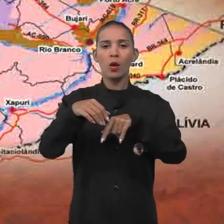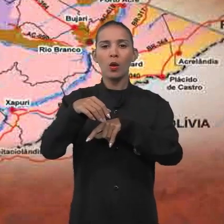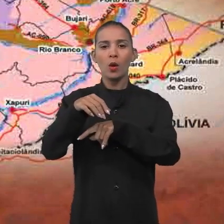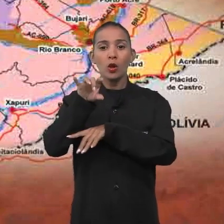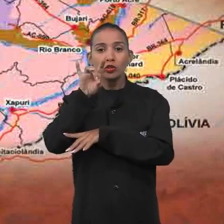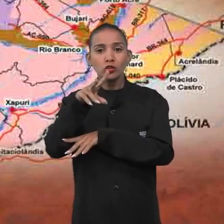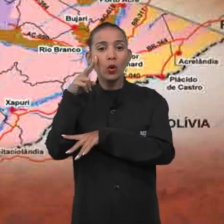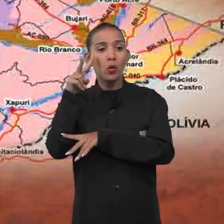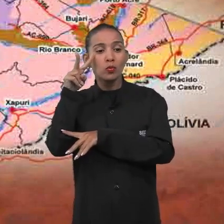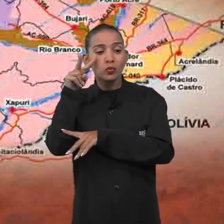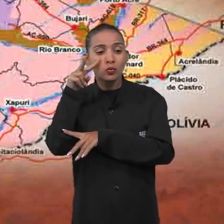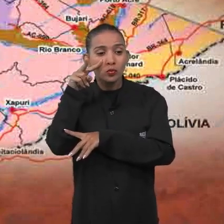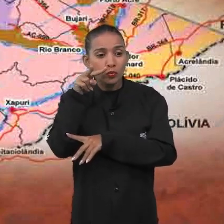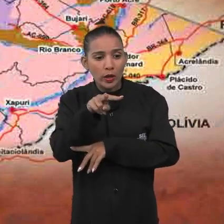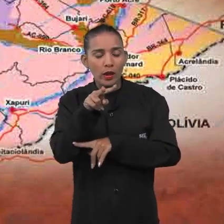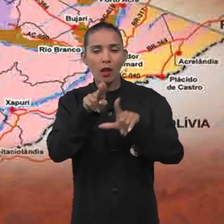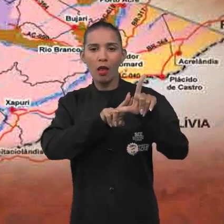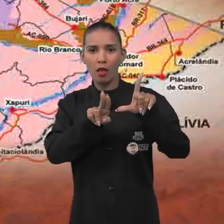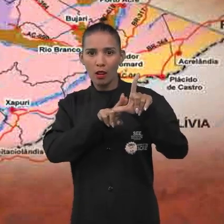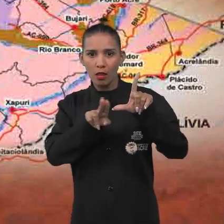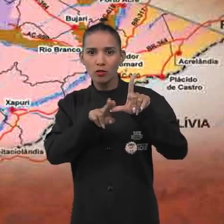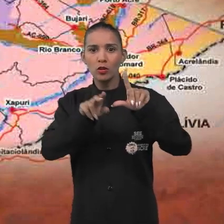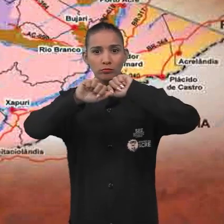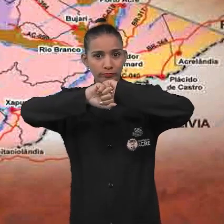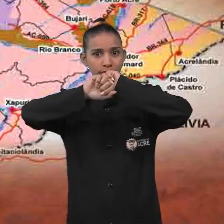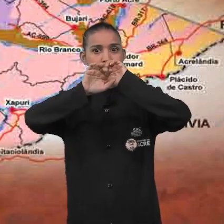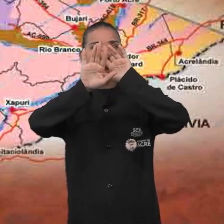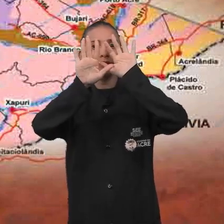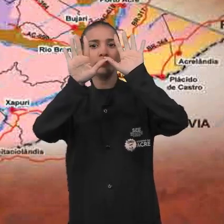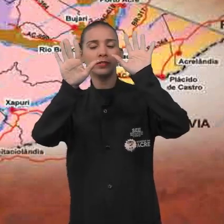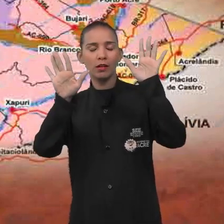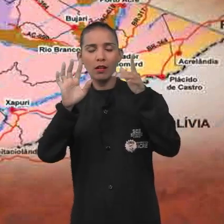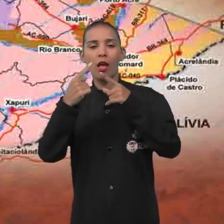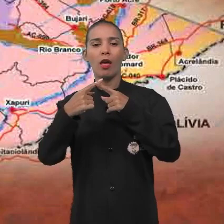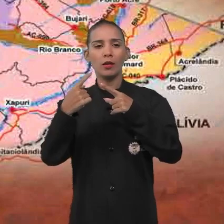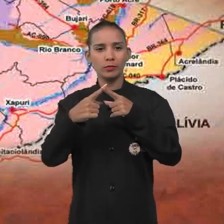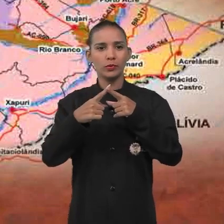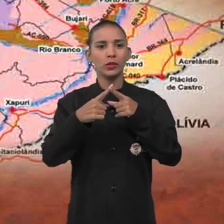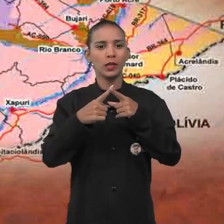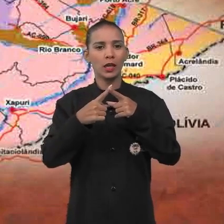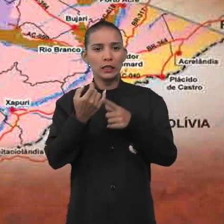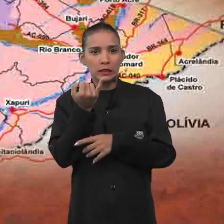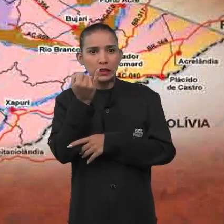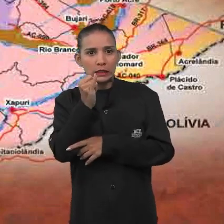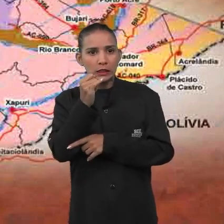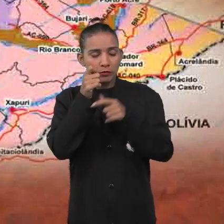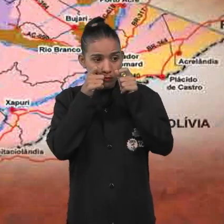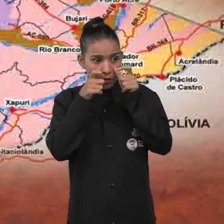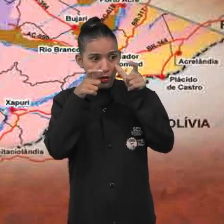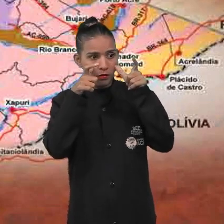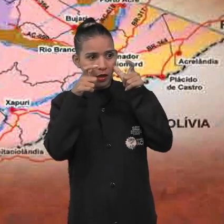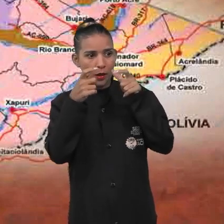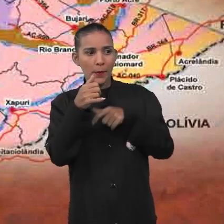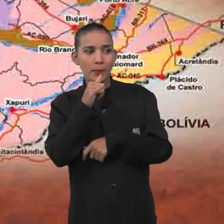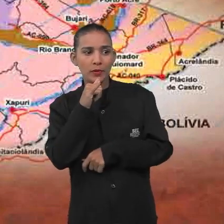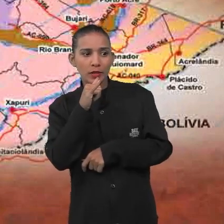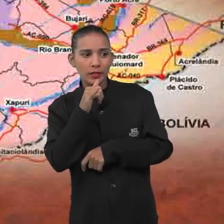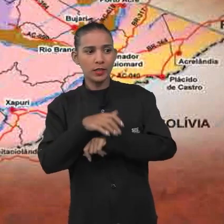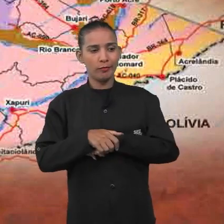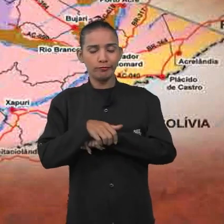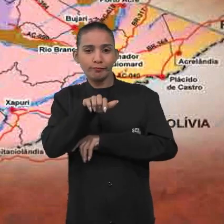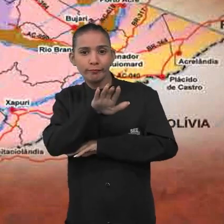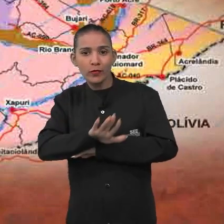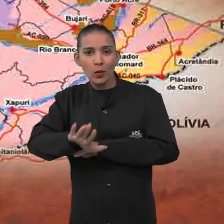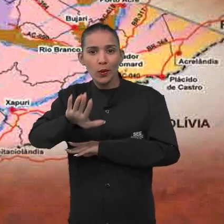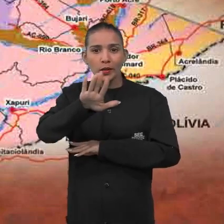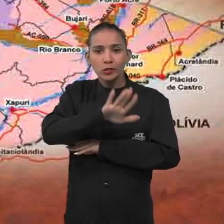tá? Então, a gente pode observar, olha só, eu vou pegar aqui uma regional e a gente pode